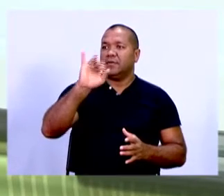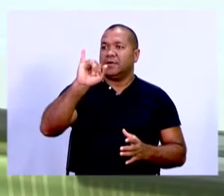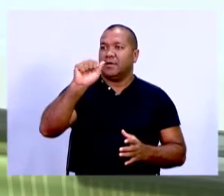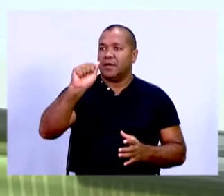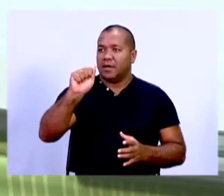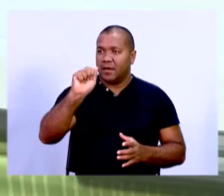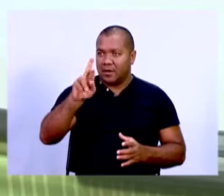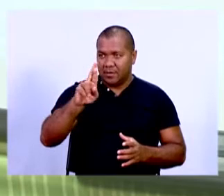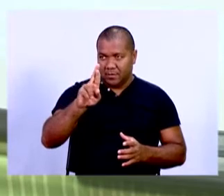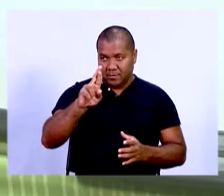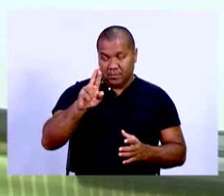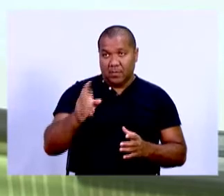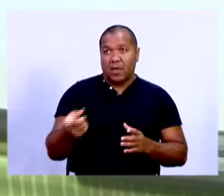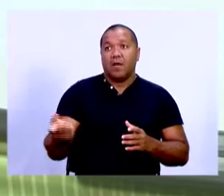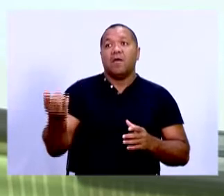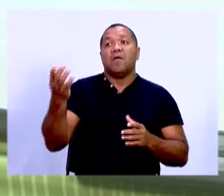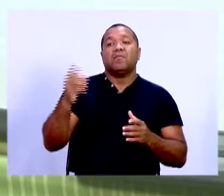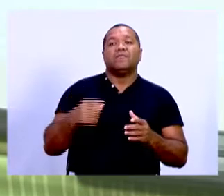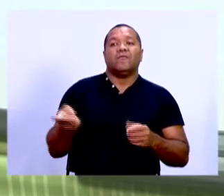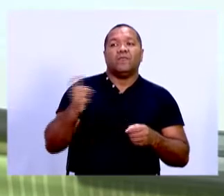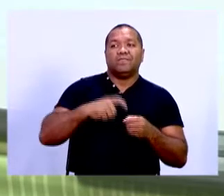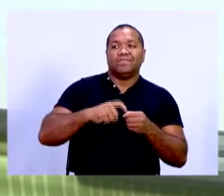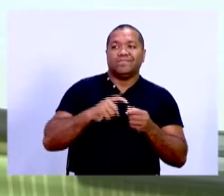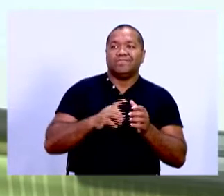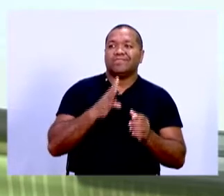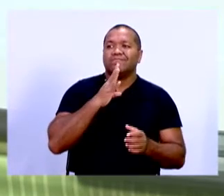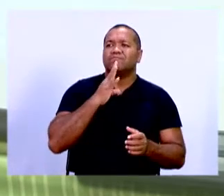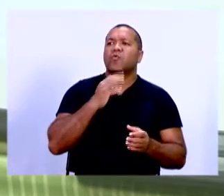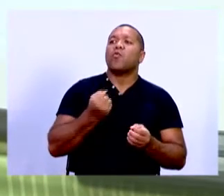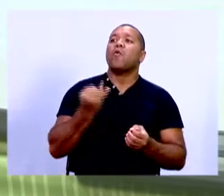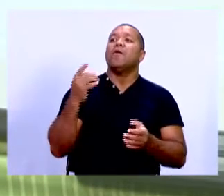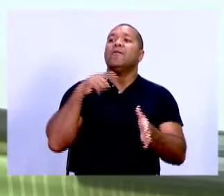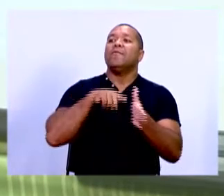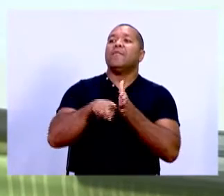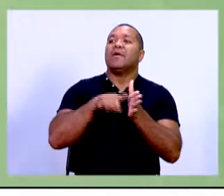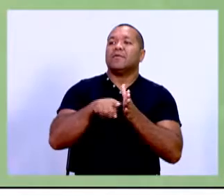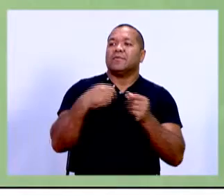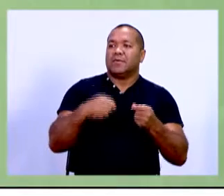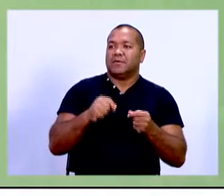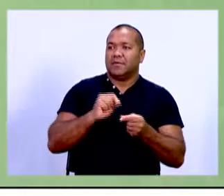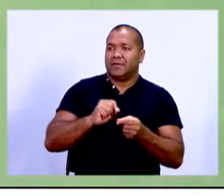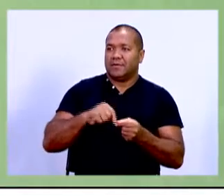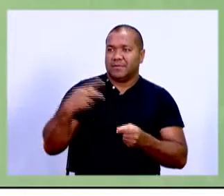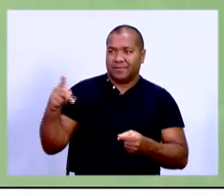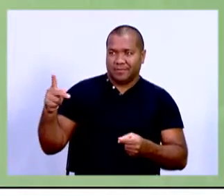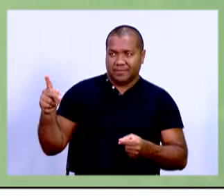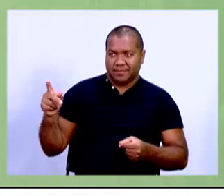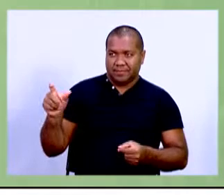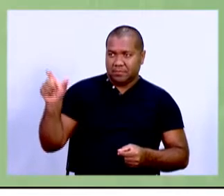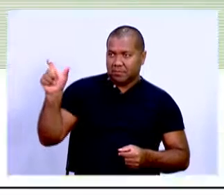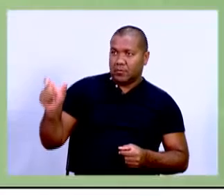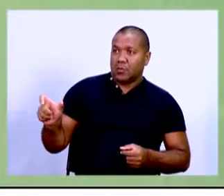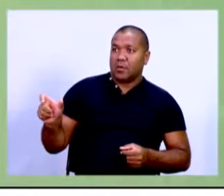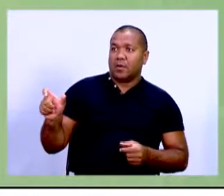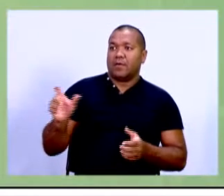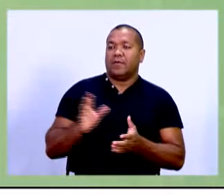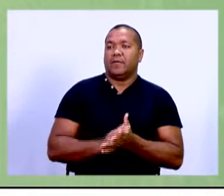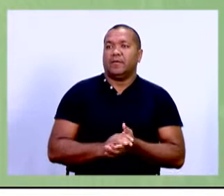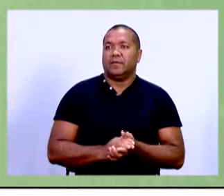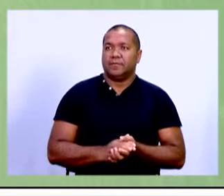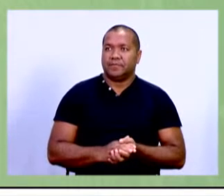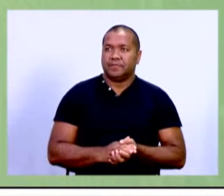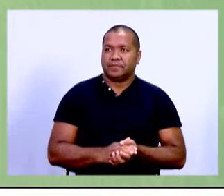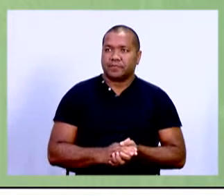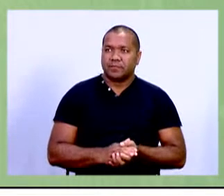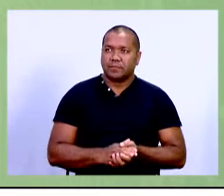conhecer quais são as perguntas que devem ser feitas para o seu Jorge, nosso cliente em